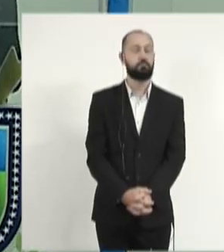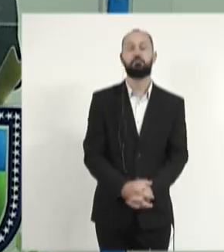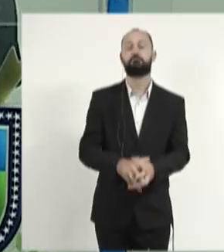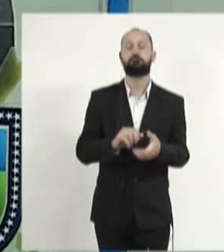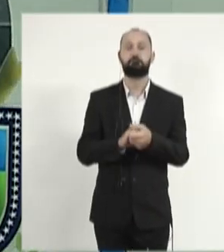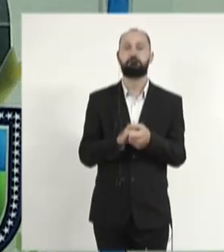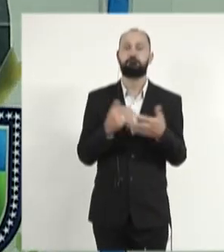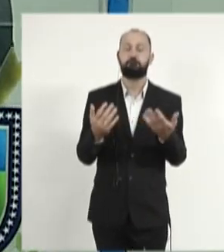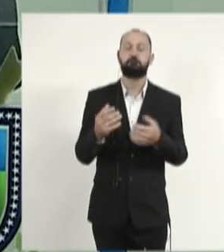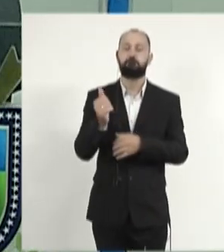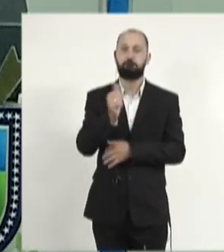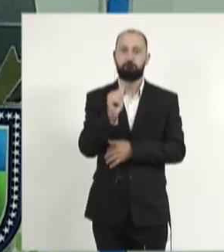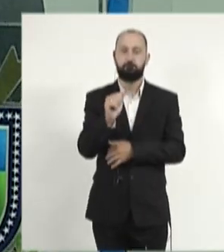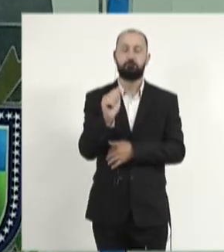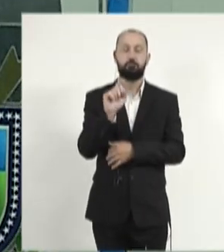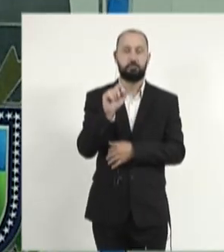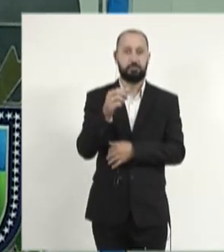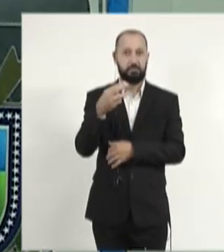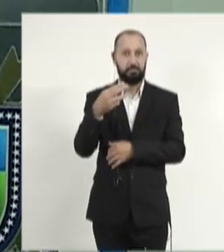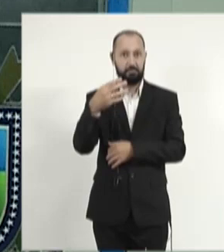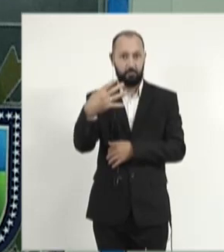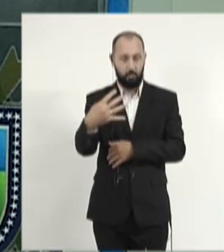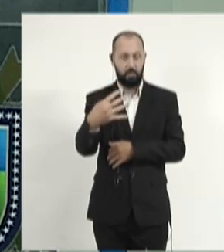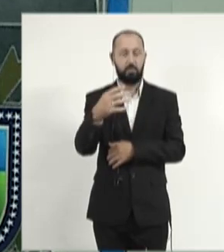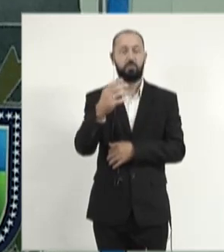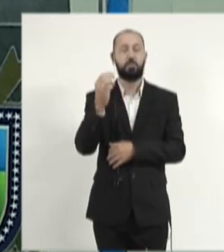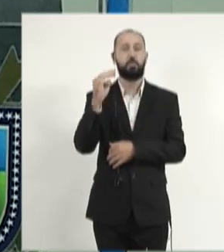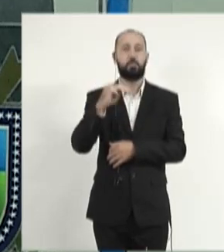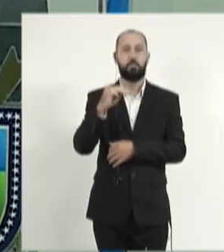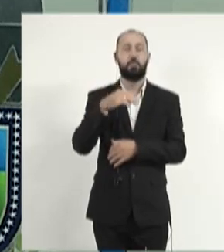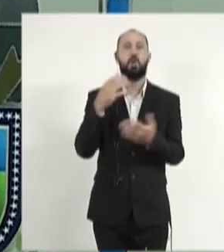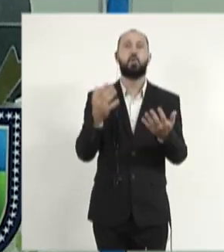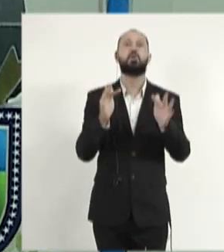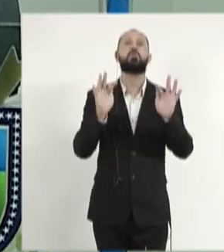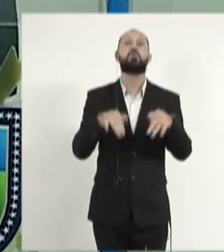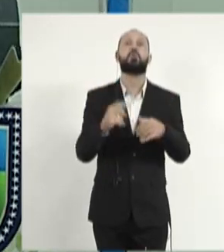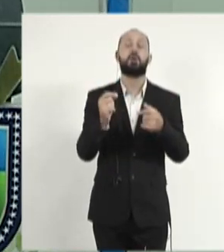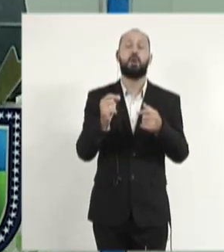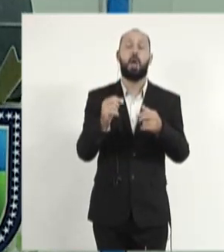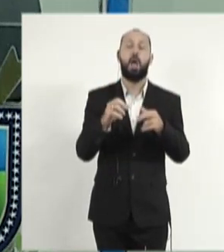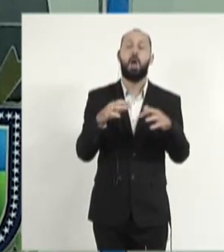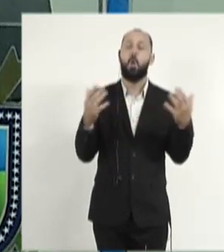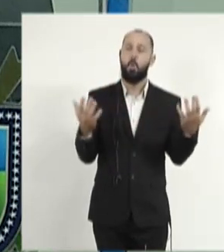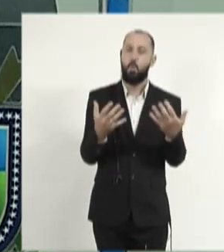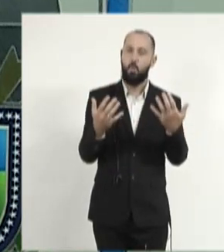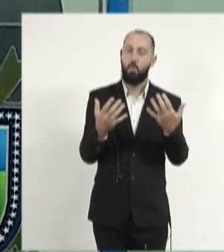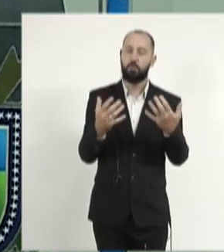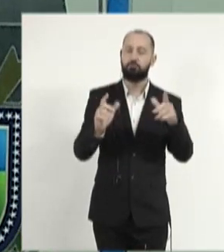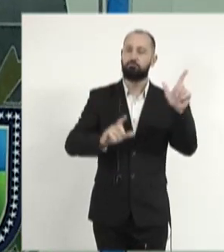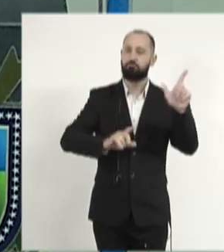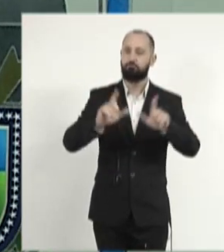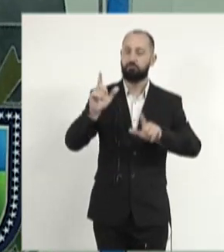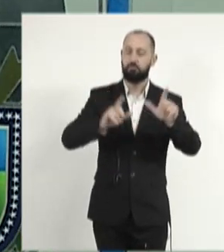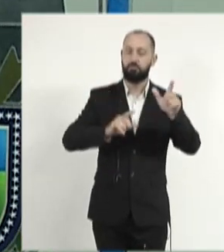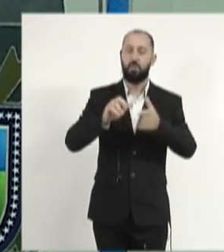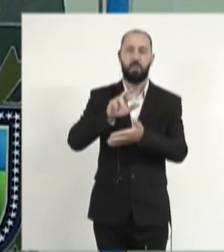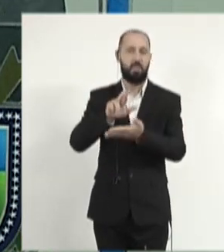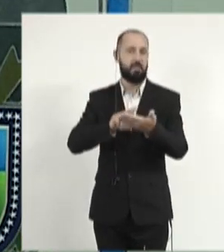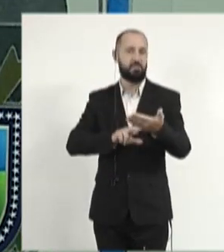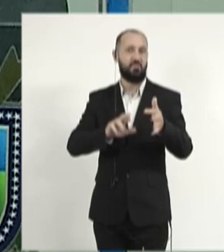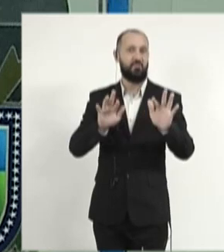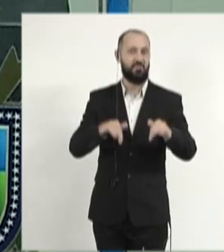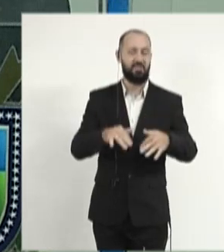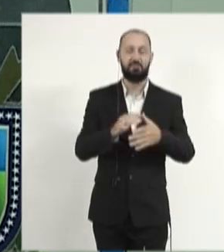Então é isso, 11 horas e 34 minutos em Mato Grosso do Sul. A gente encerra por aqui então a edição de hoje do programa Redação